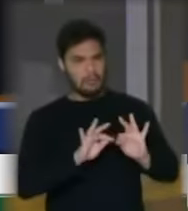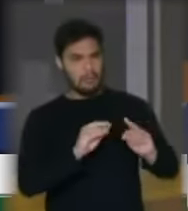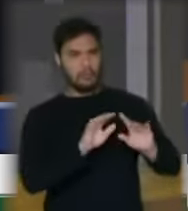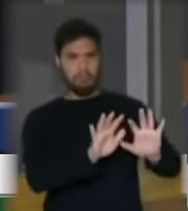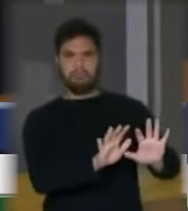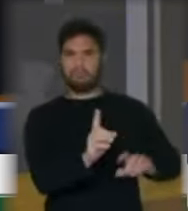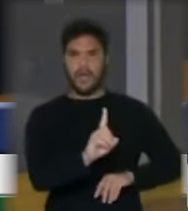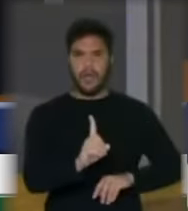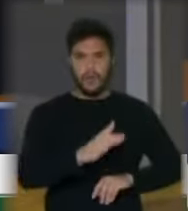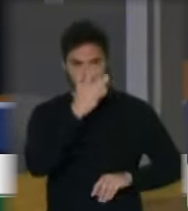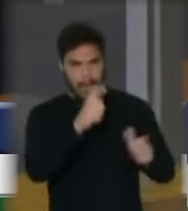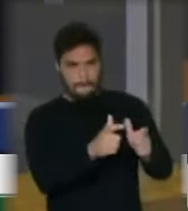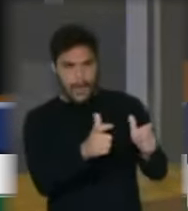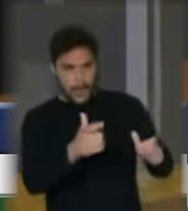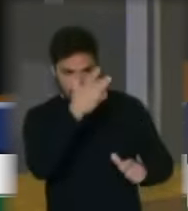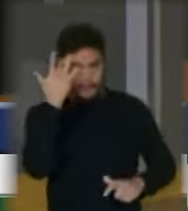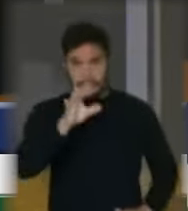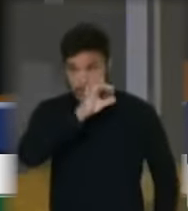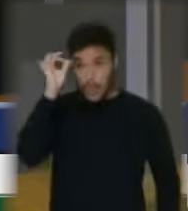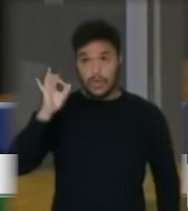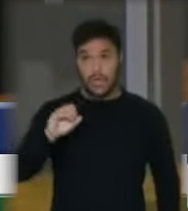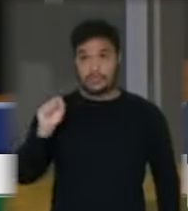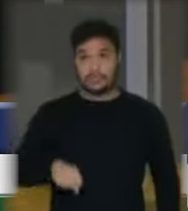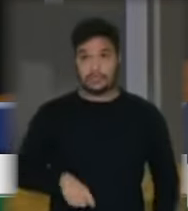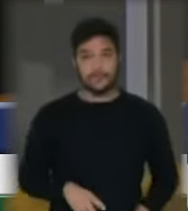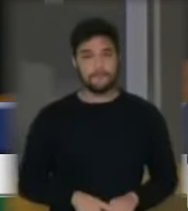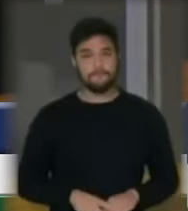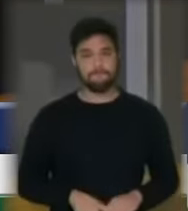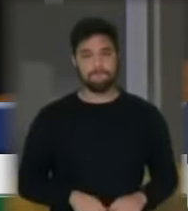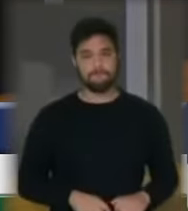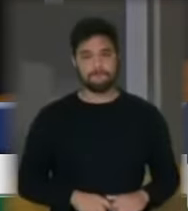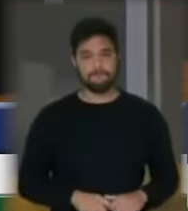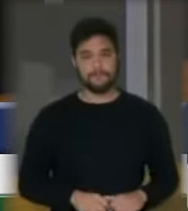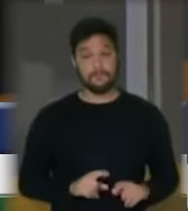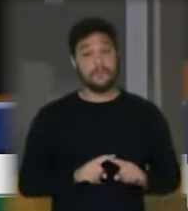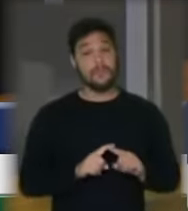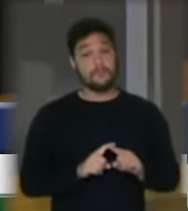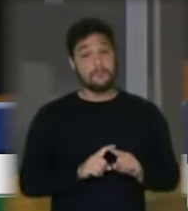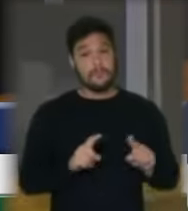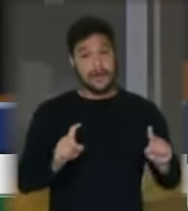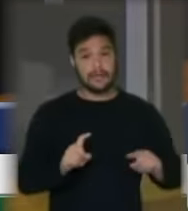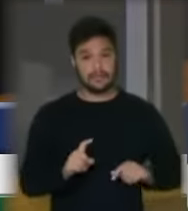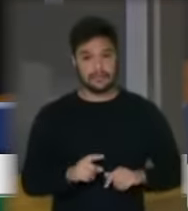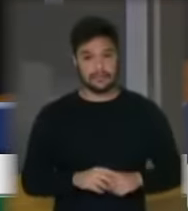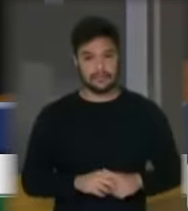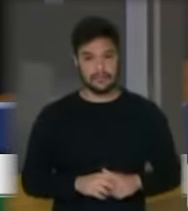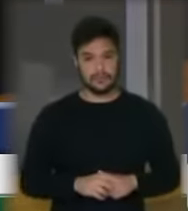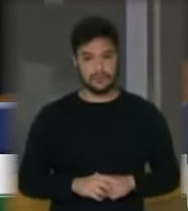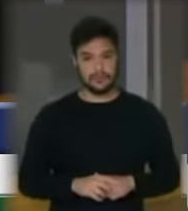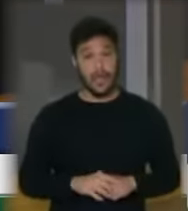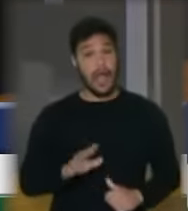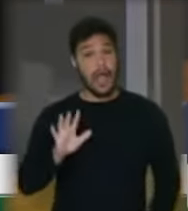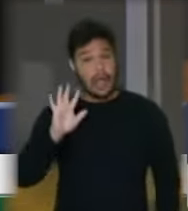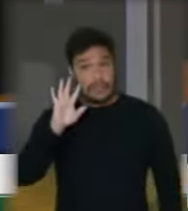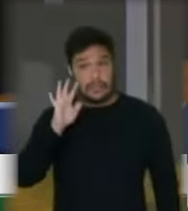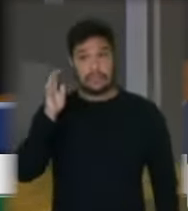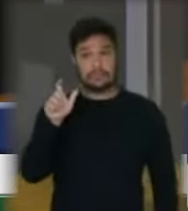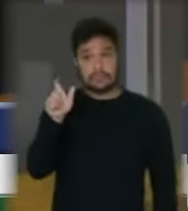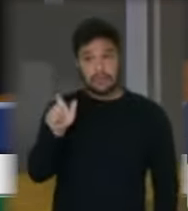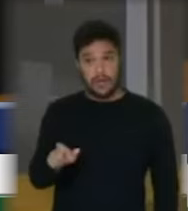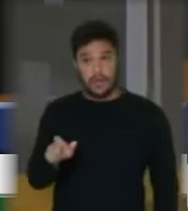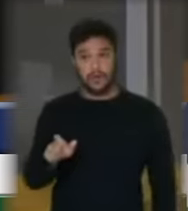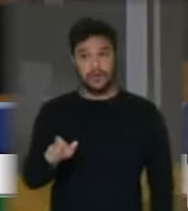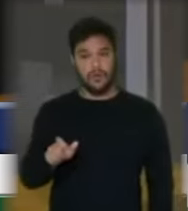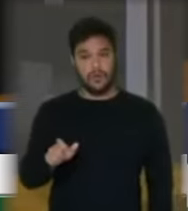honestas, mas a complacência, a atitude em que estão tendo com